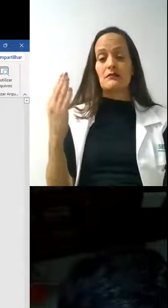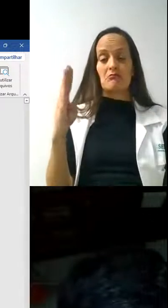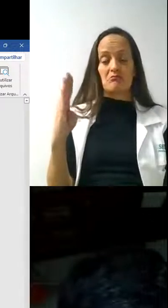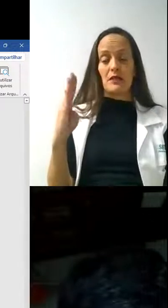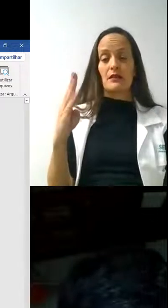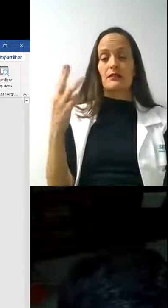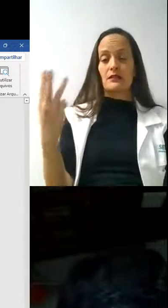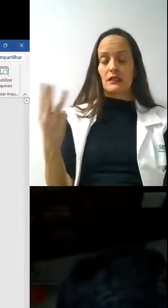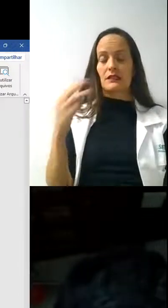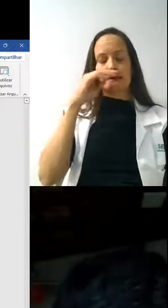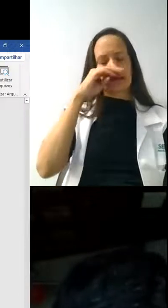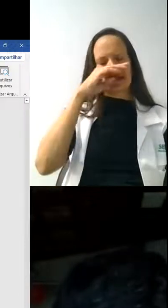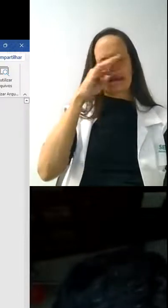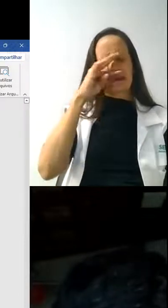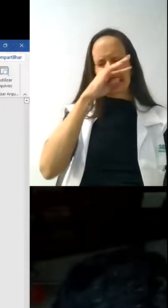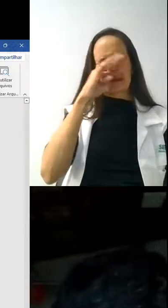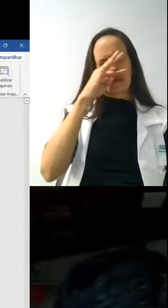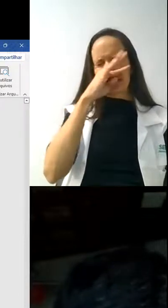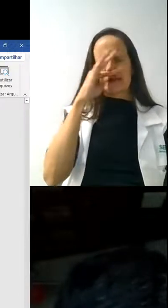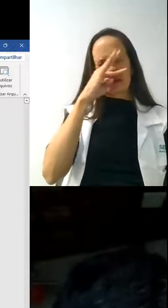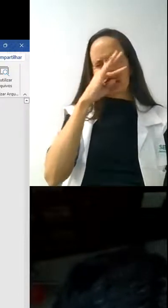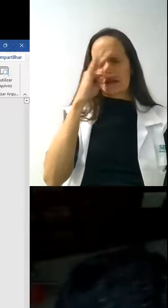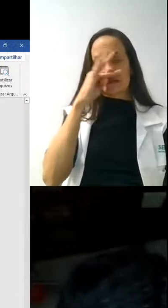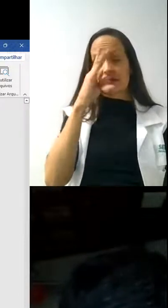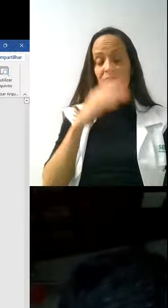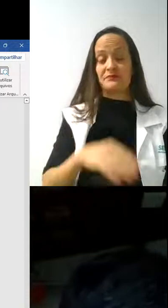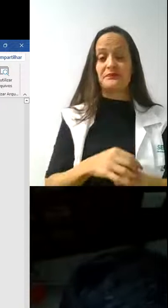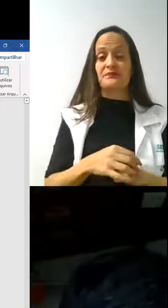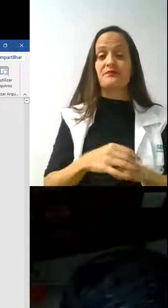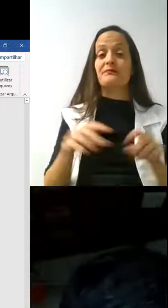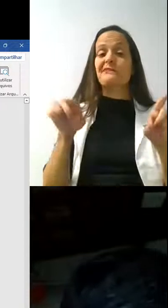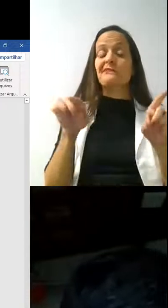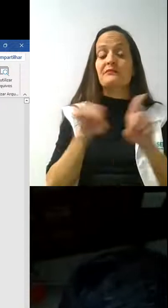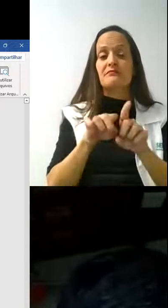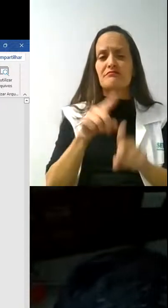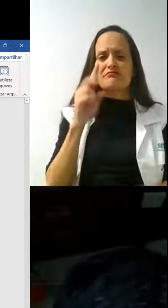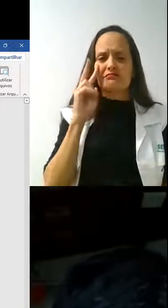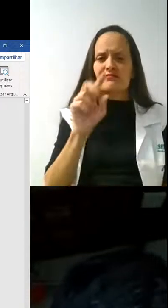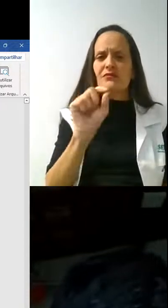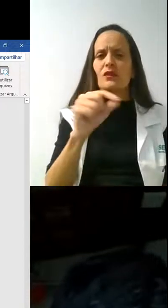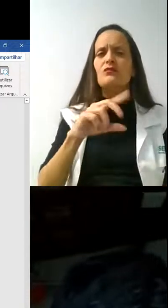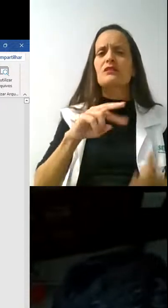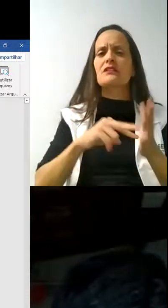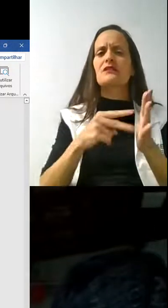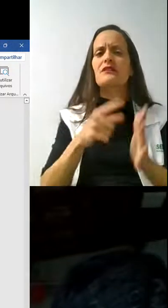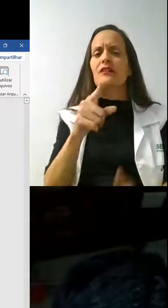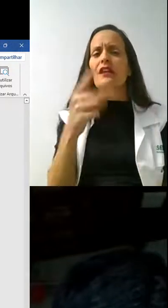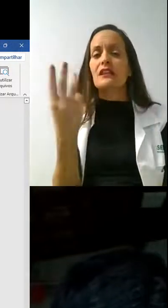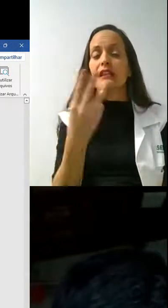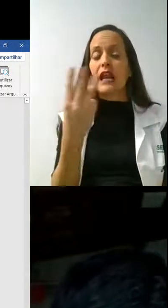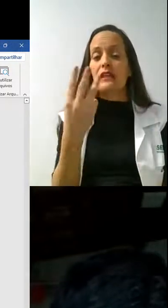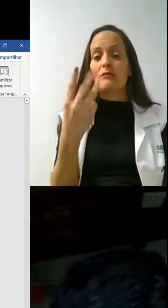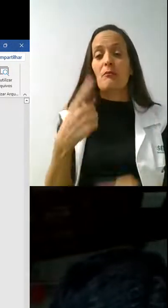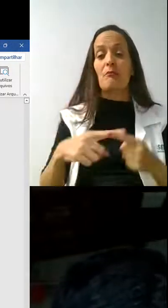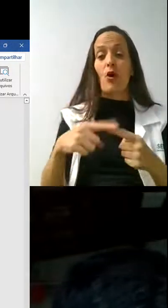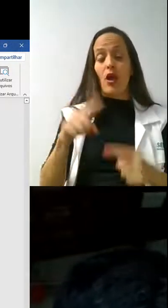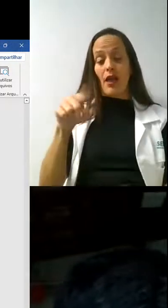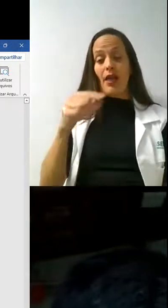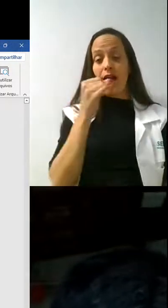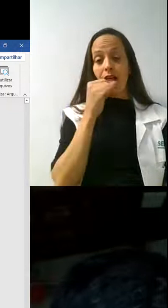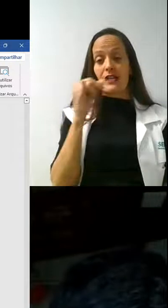de P3. E esse 3 entre parênteses aqui significa que é uma rede trifásica. Por isso que tem